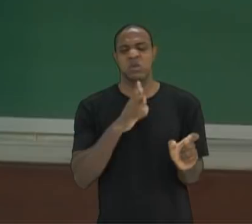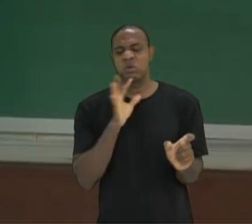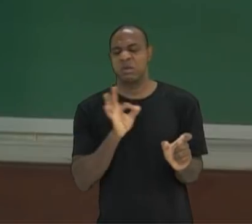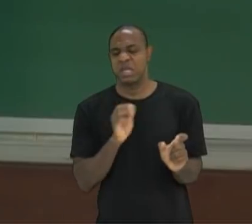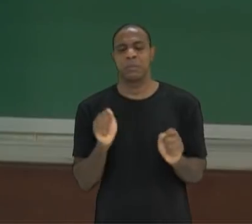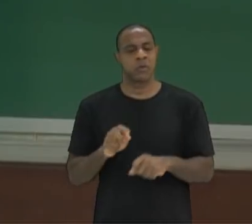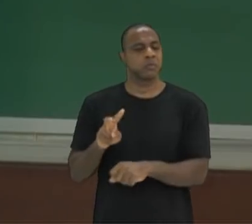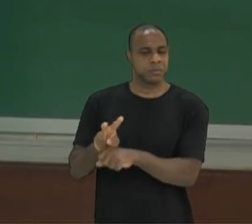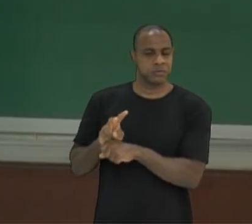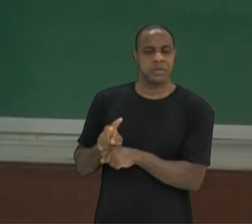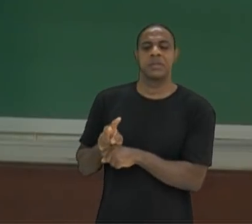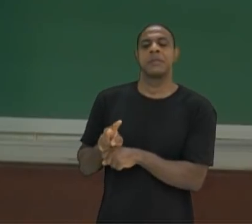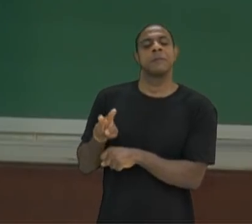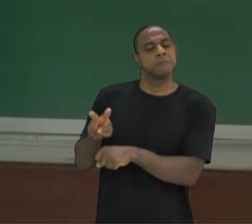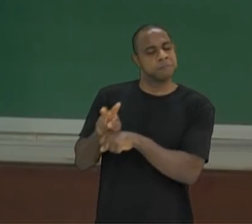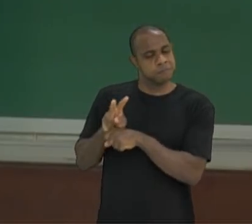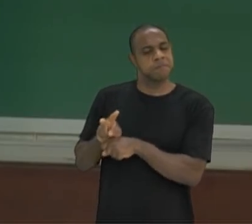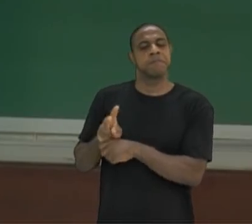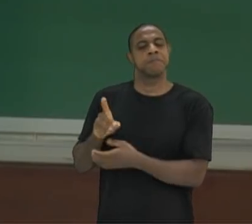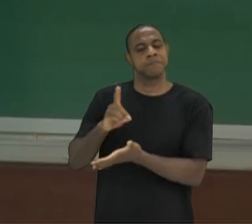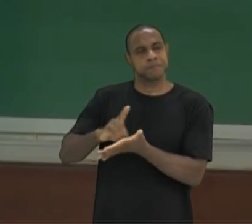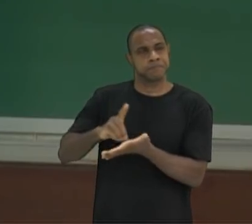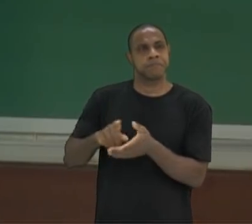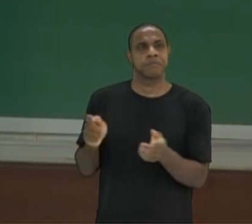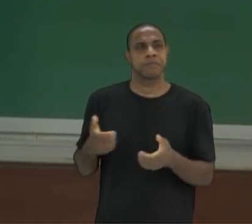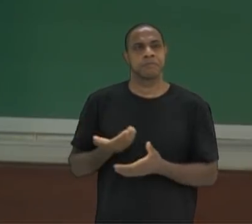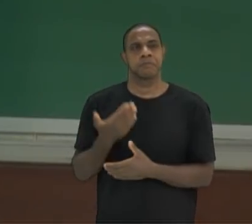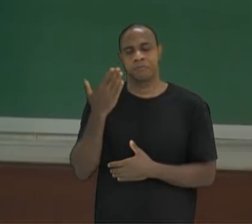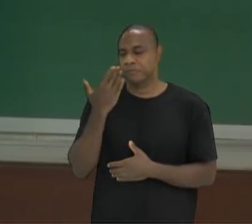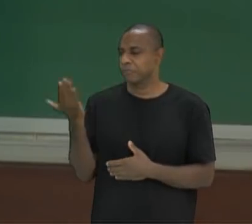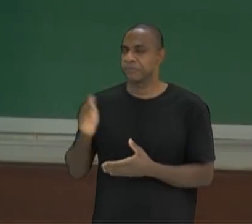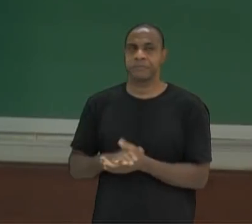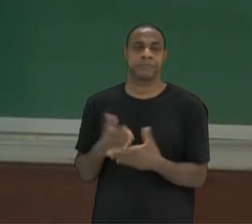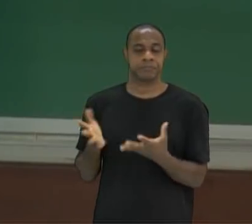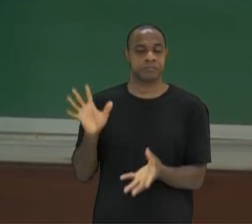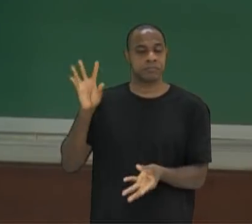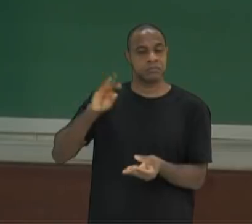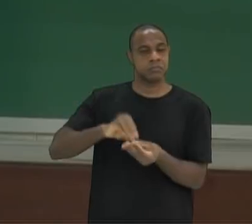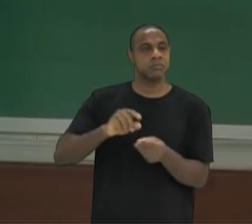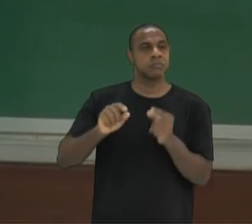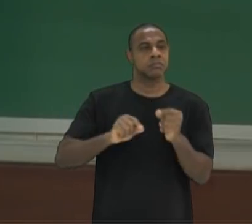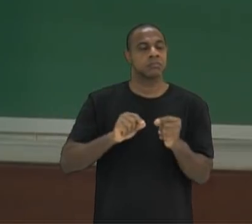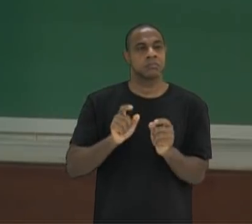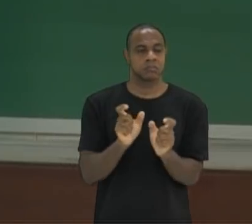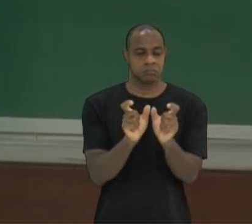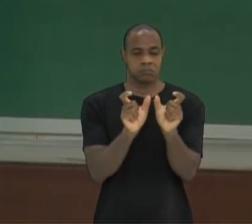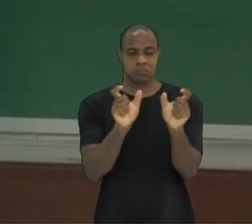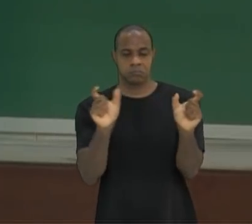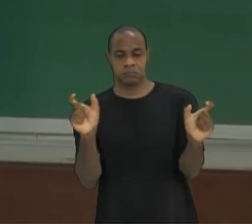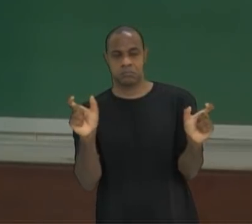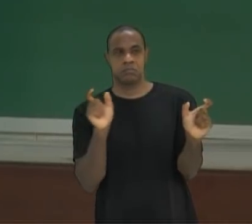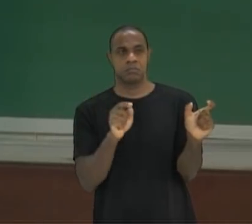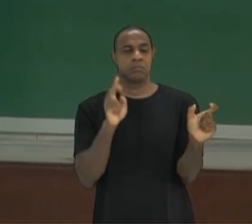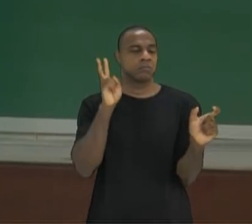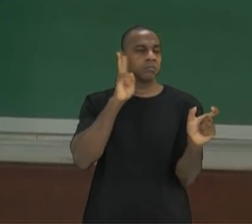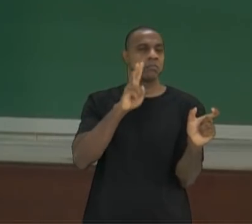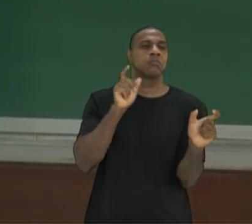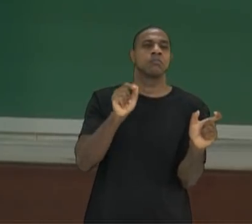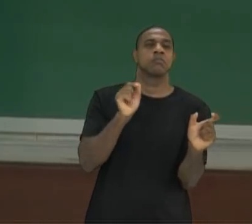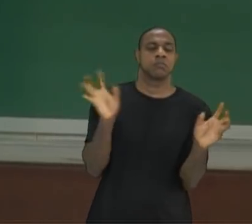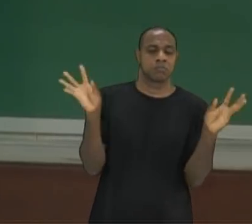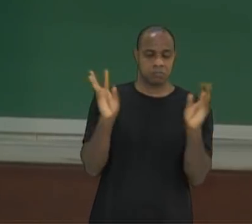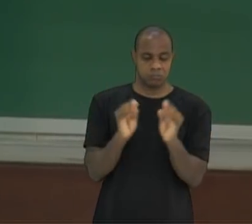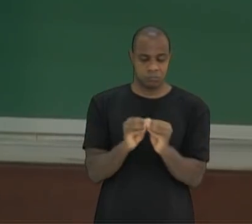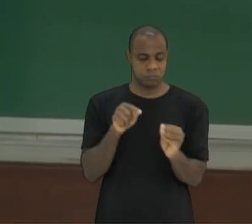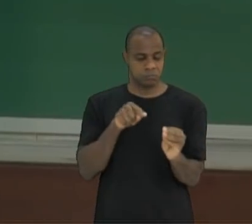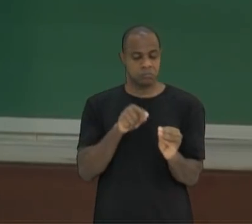Então, sempre é bom a gente recapitular, então, essas definições para lembrar que o resumo,